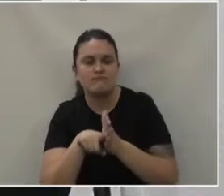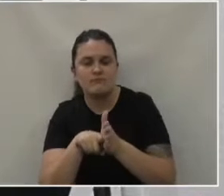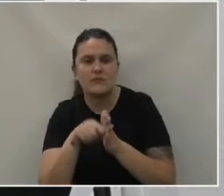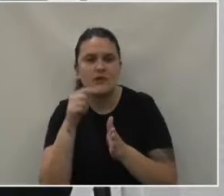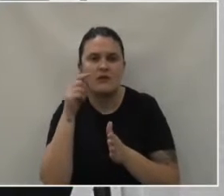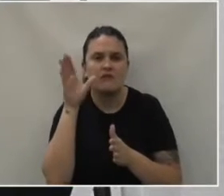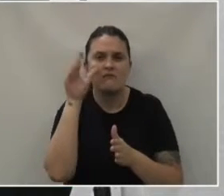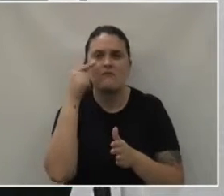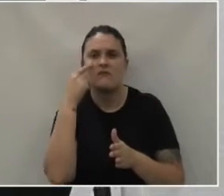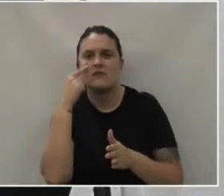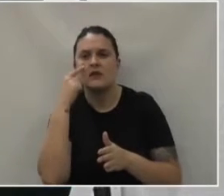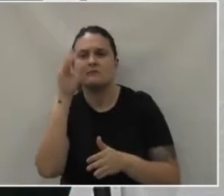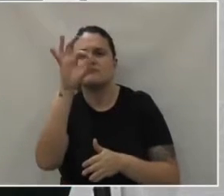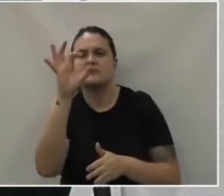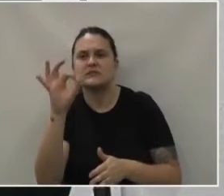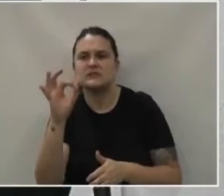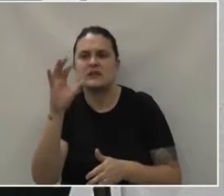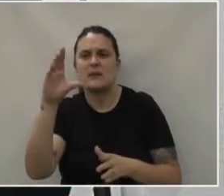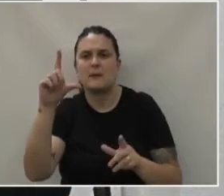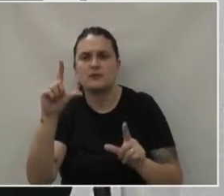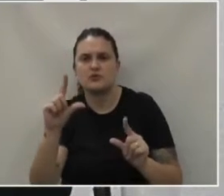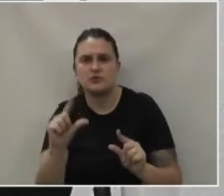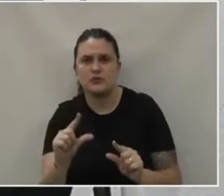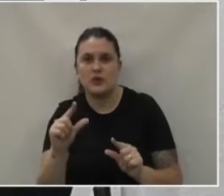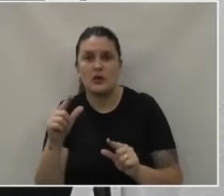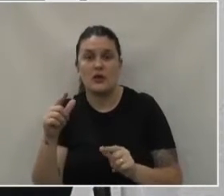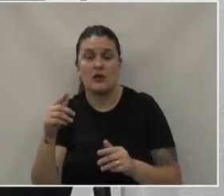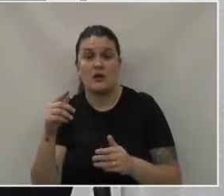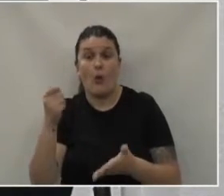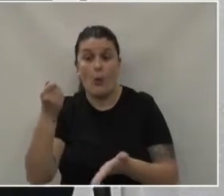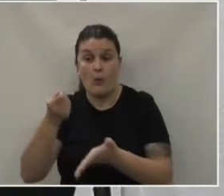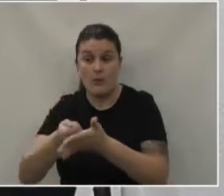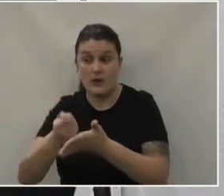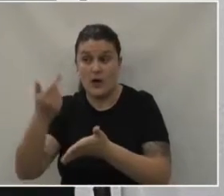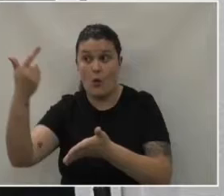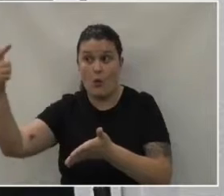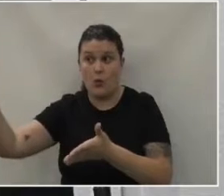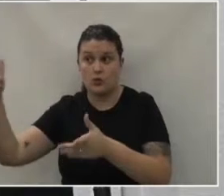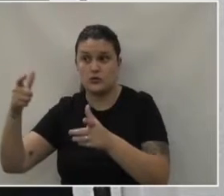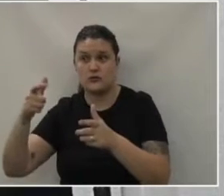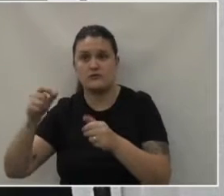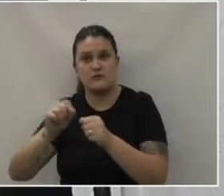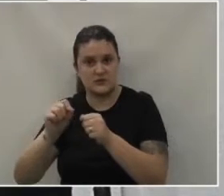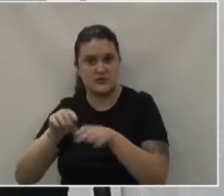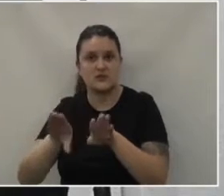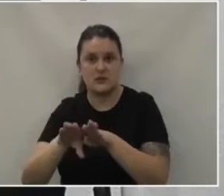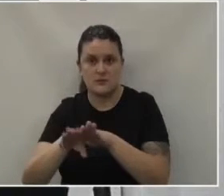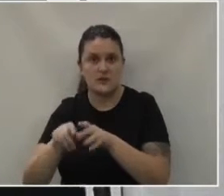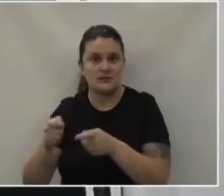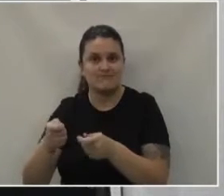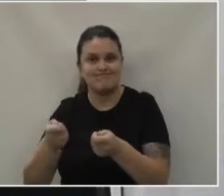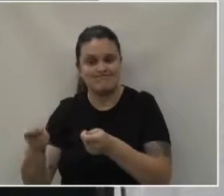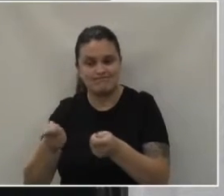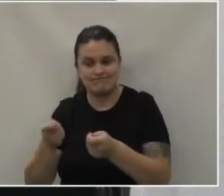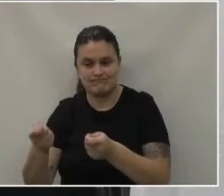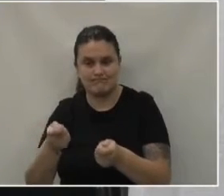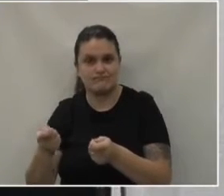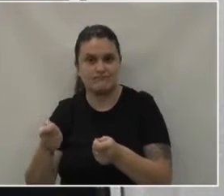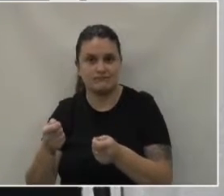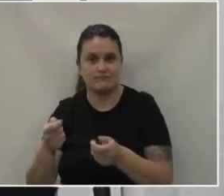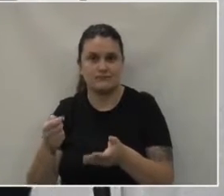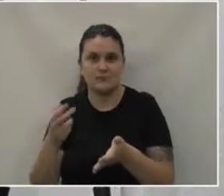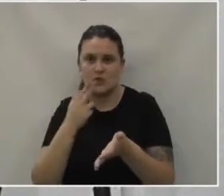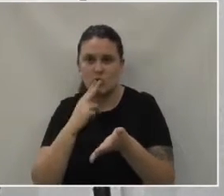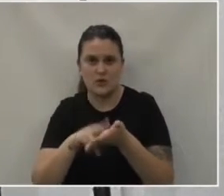baixas que obrigam os nossos concorrentes a praticarem tarifas compatíveis com